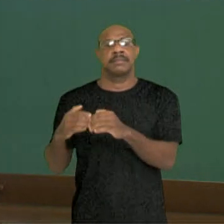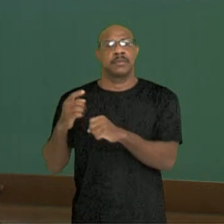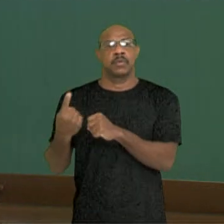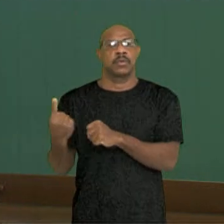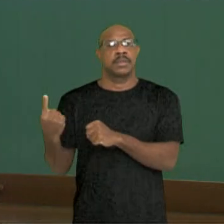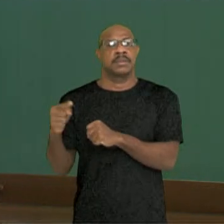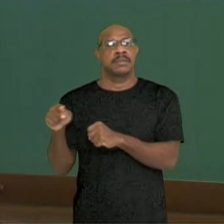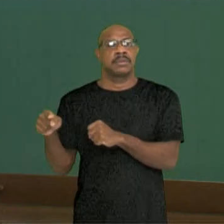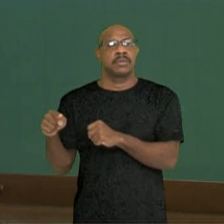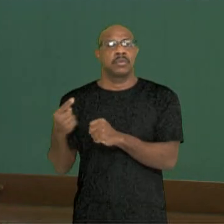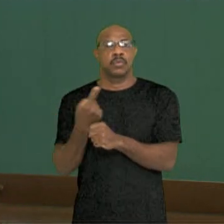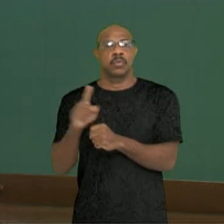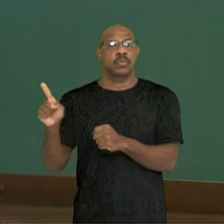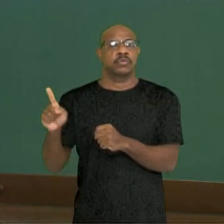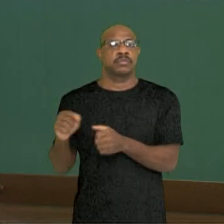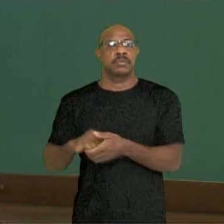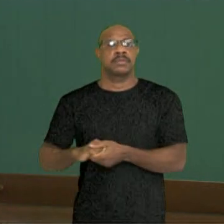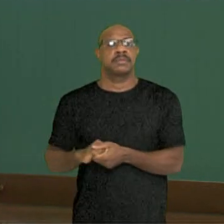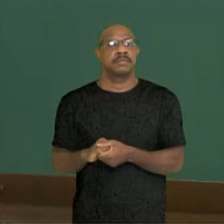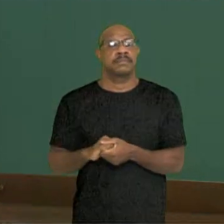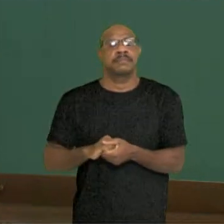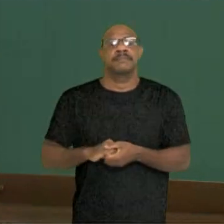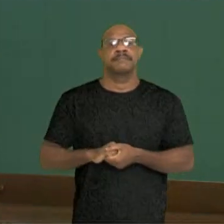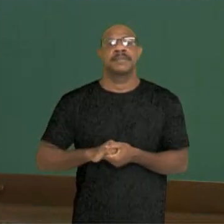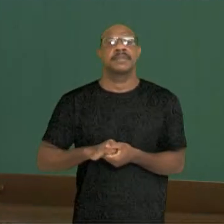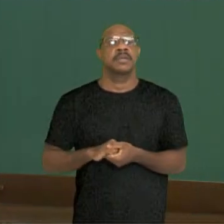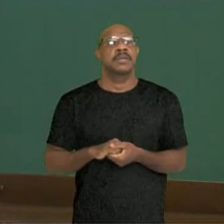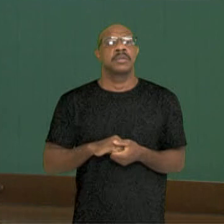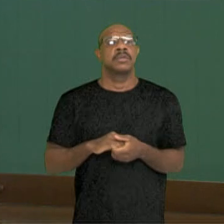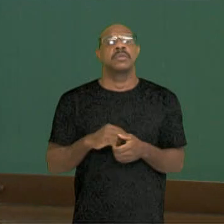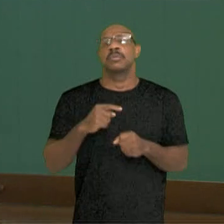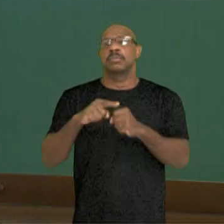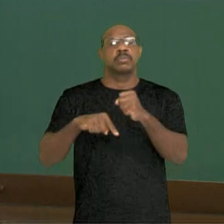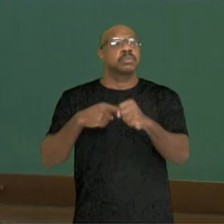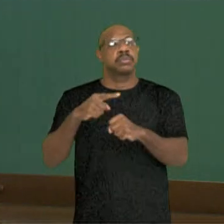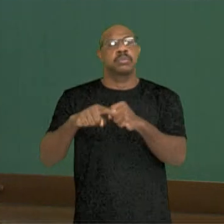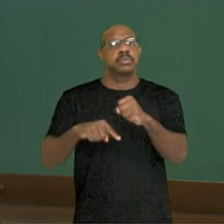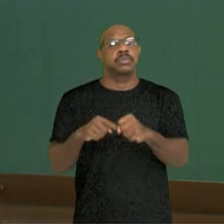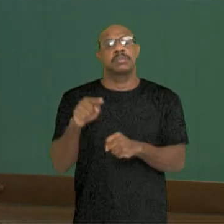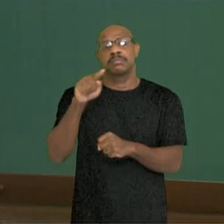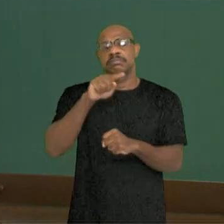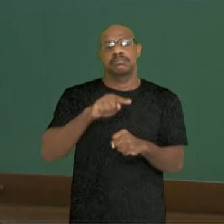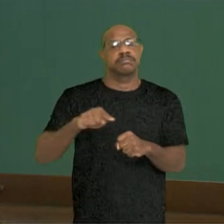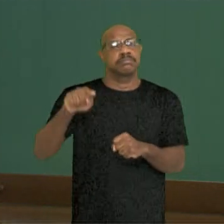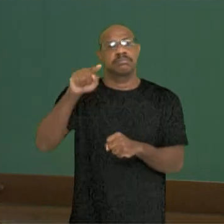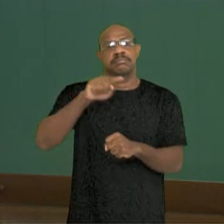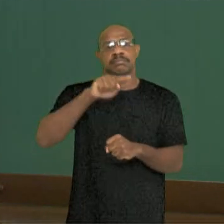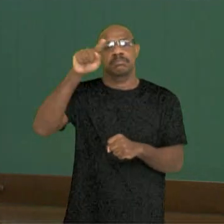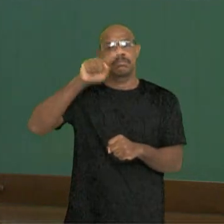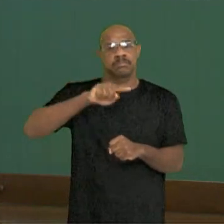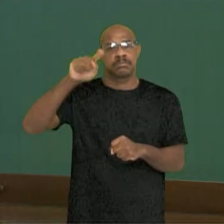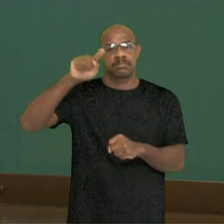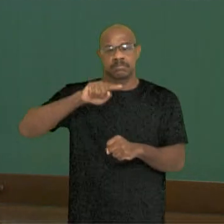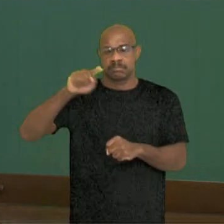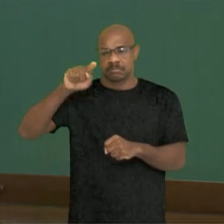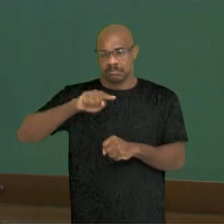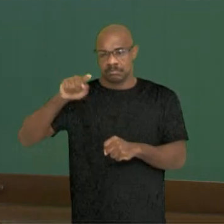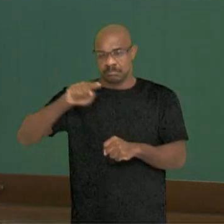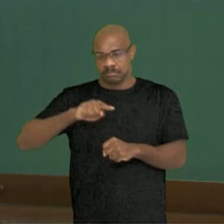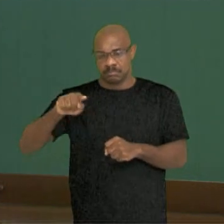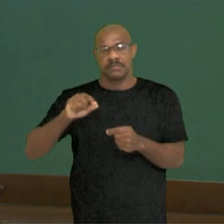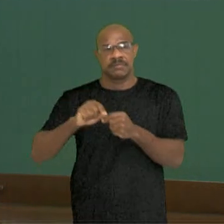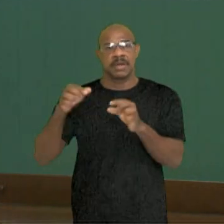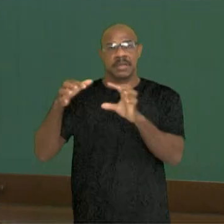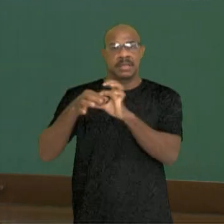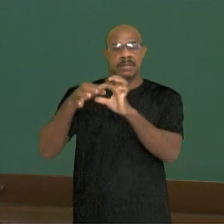que todos os demais átomos, exceto os gases nobres, não possuem o seu octeto completo. Então, eles fazem